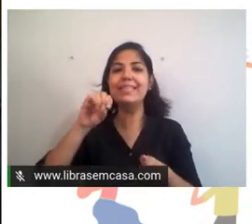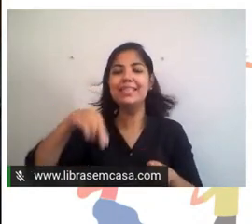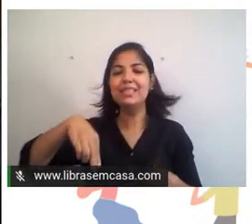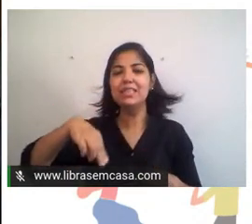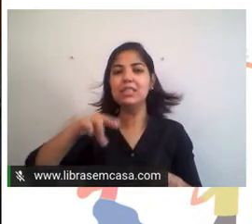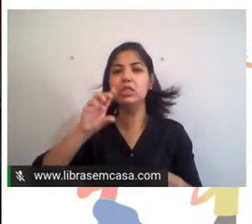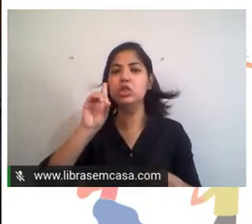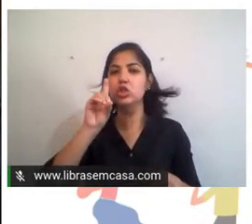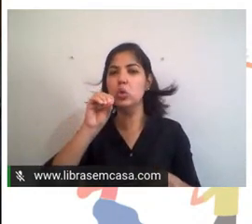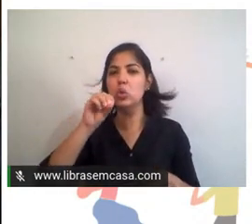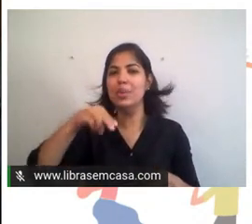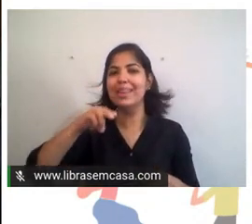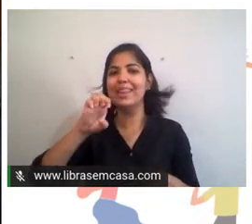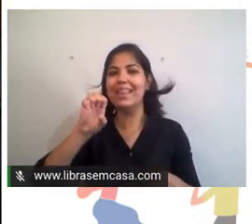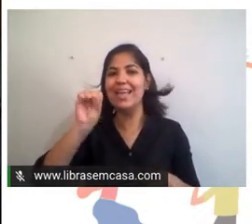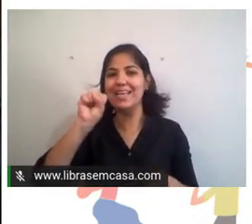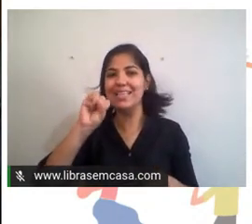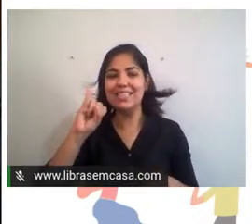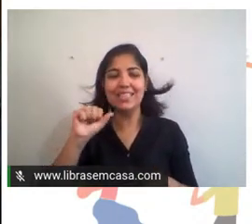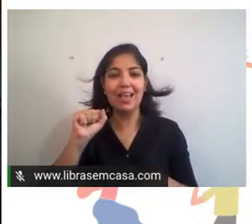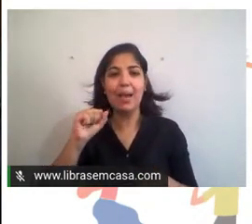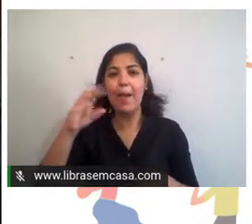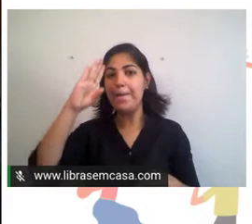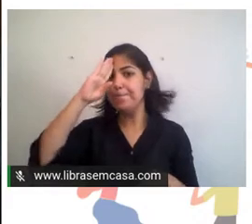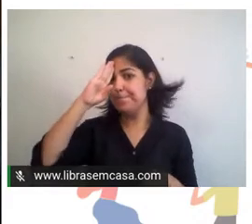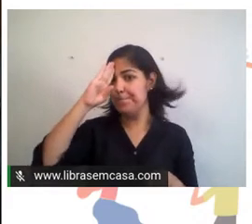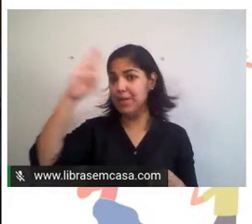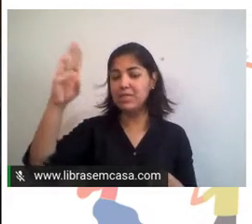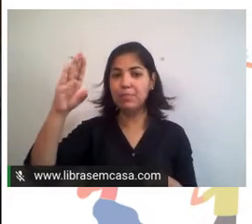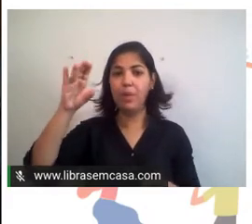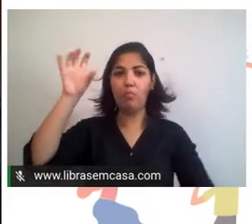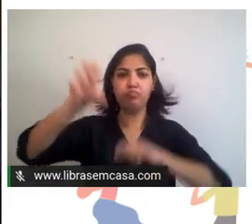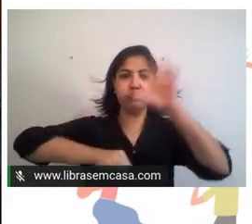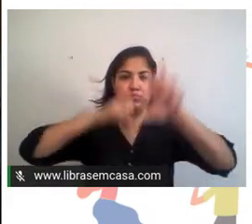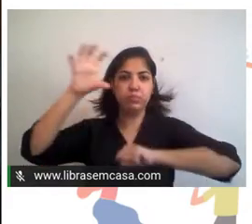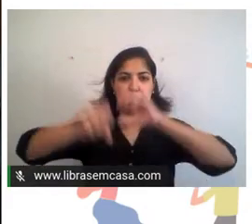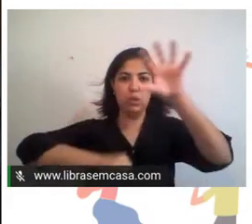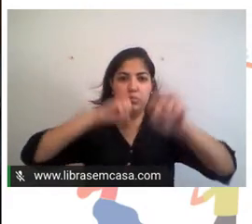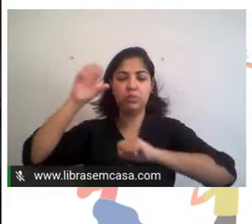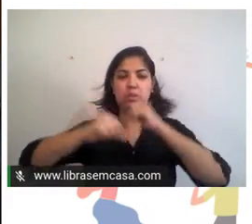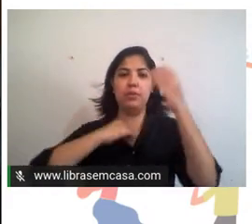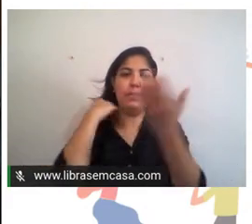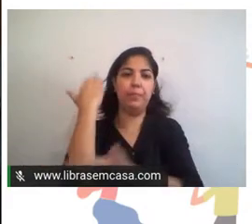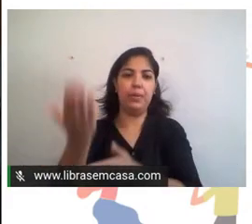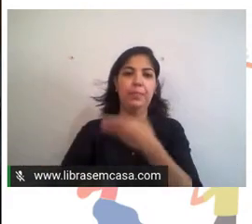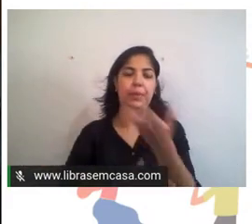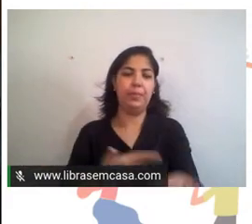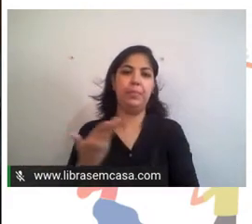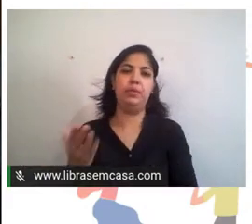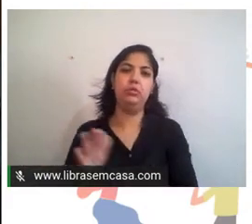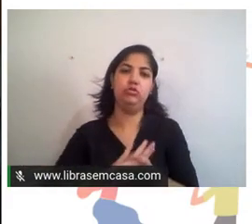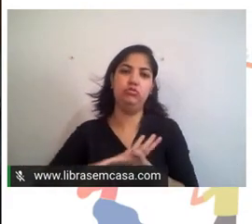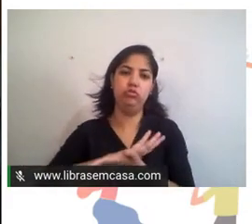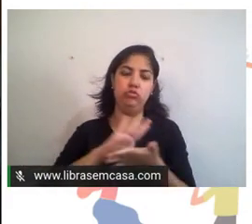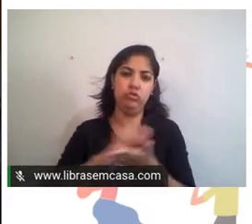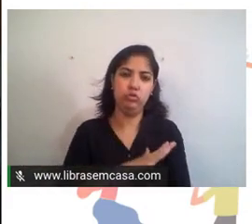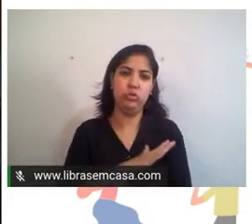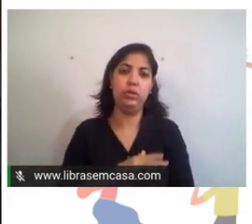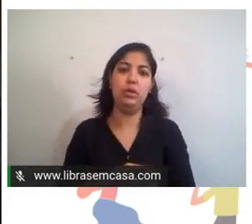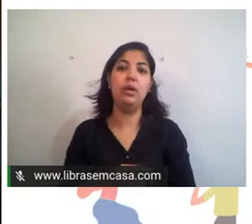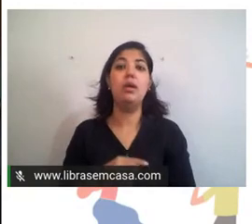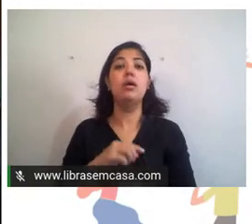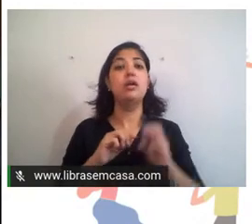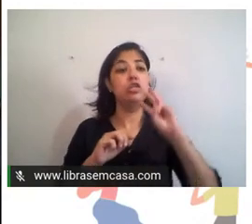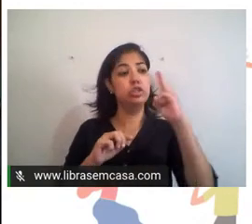somente políticas consistentes aplicadas em somente três países têm o potencial de reduzir muito